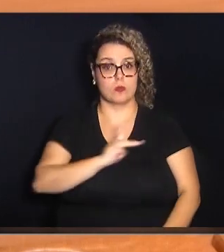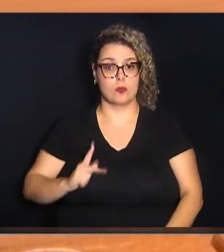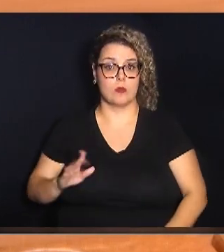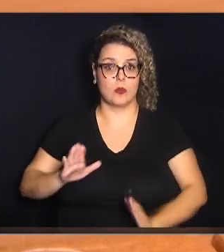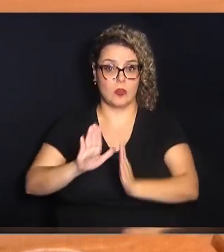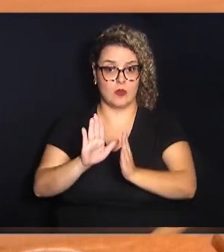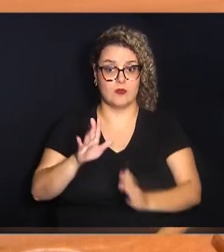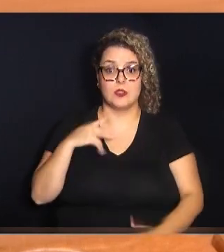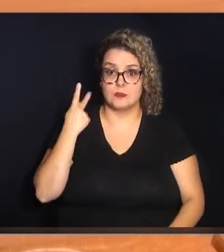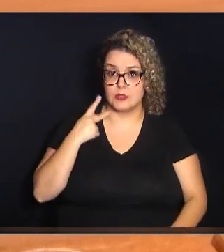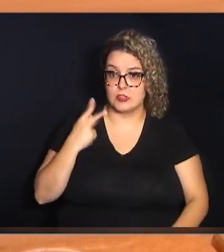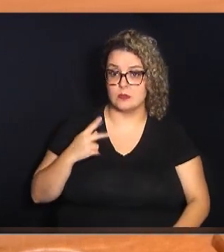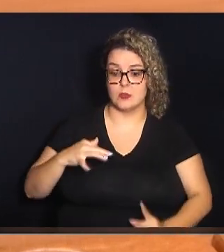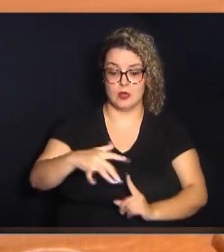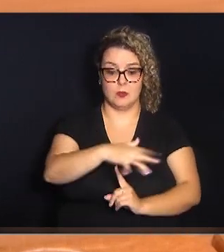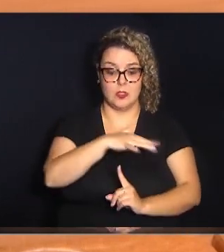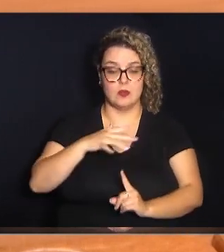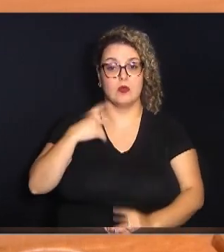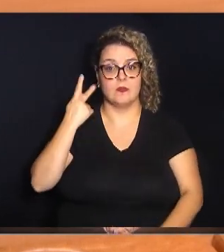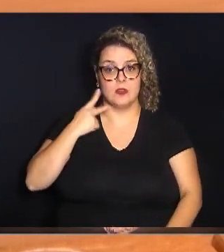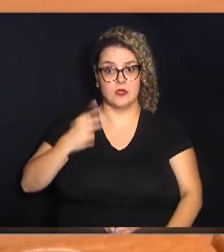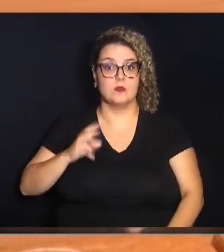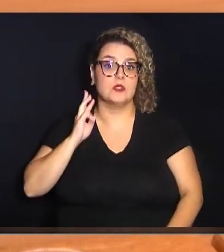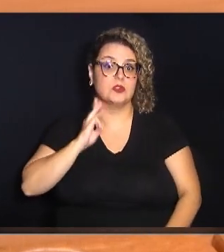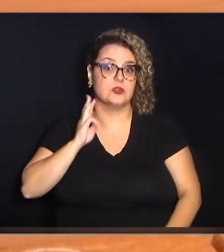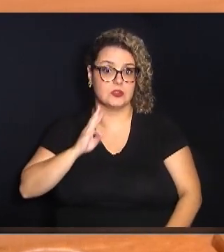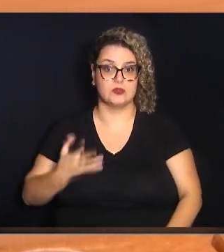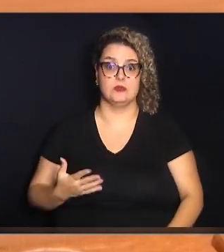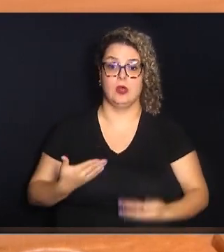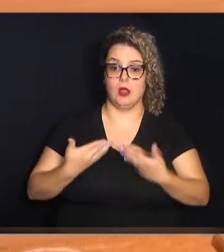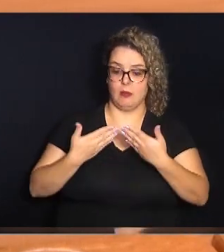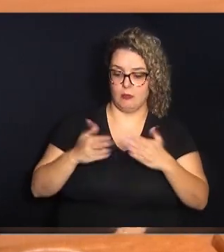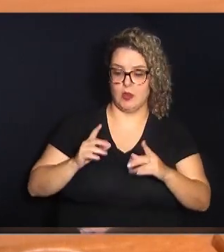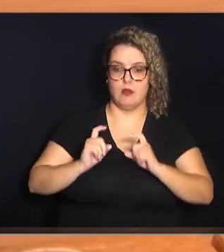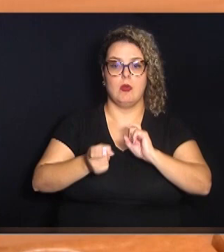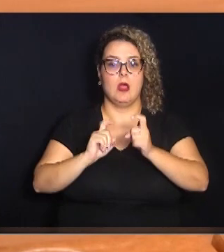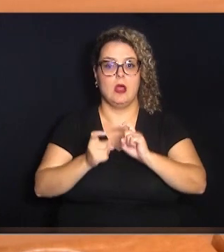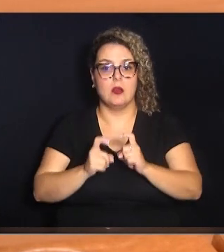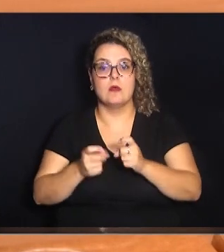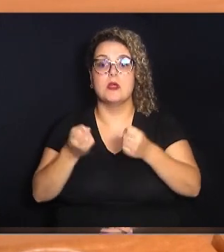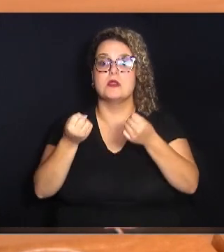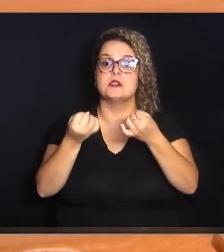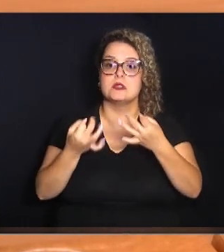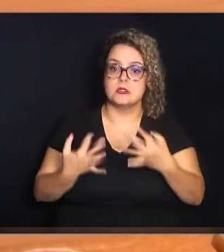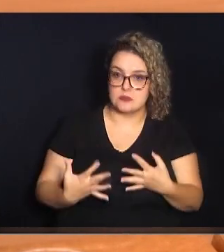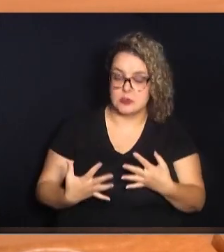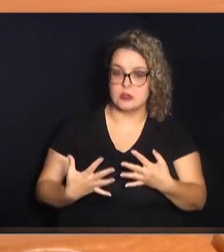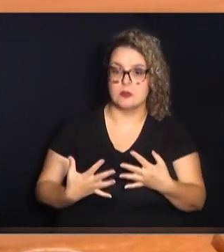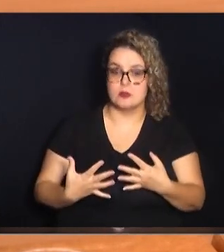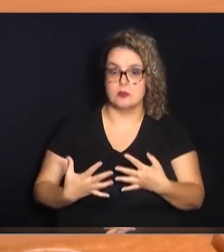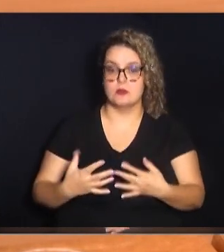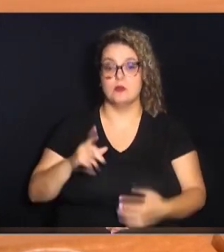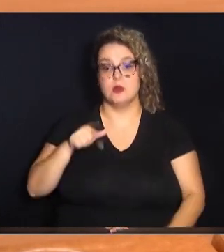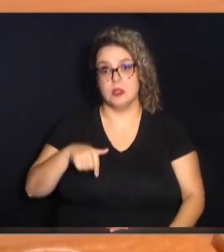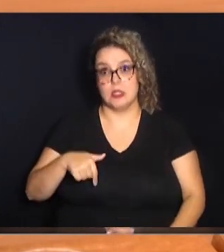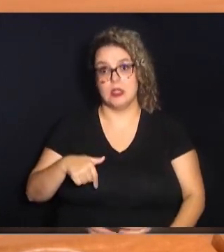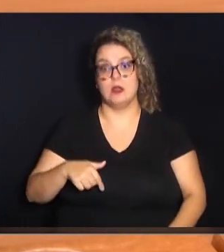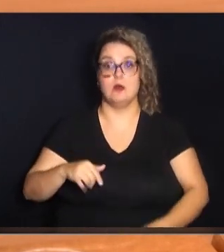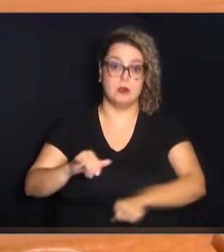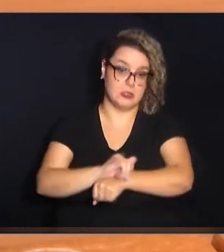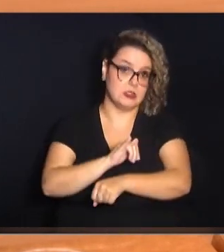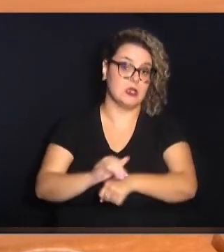o presidente da frente parlamentar ambientalista o vereador Cecílio Santos abriu a reunião explicando que por ser um